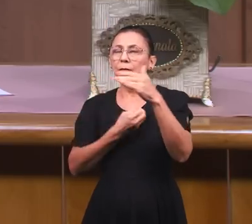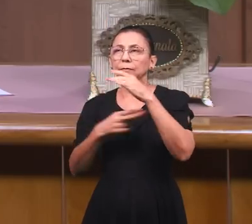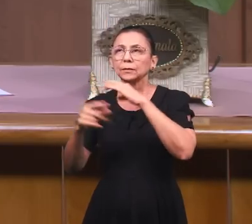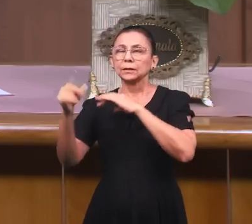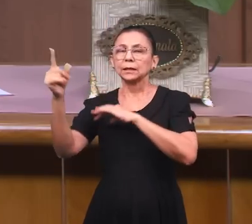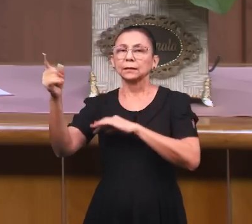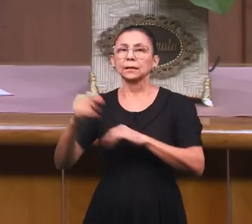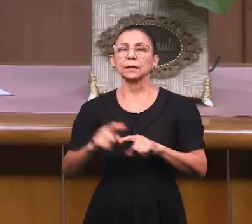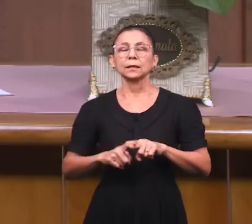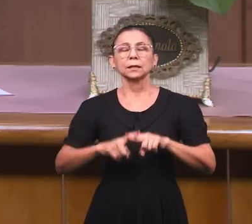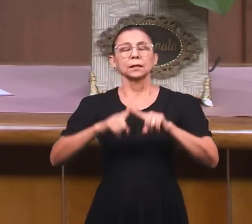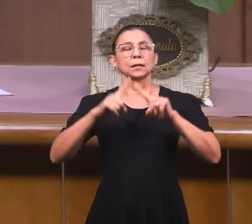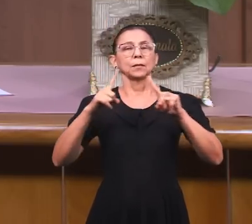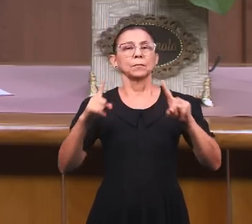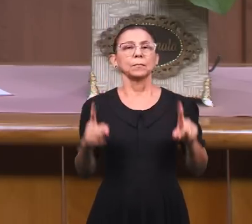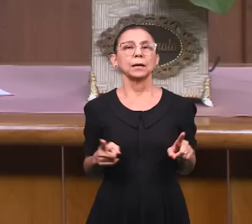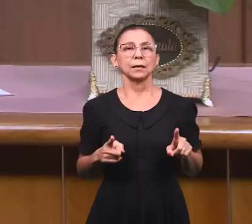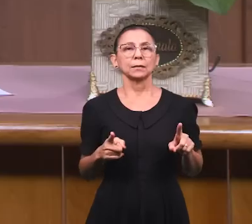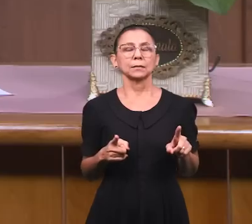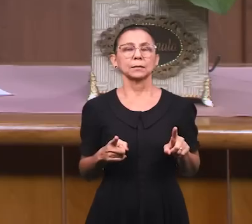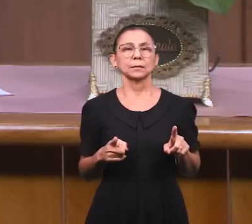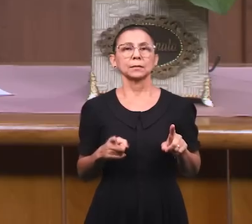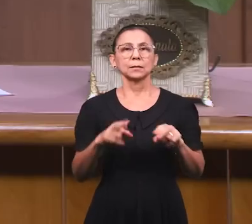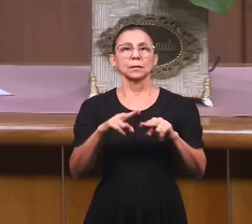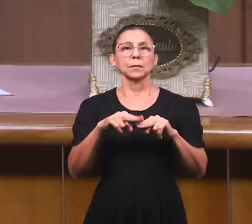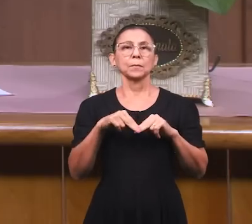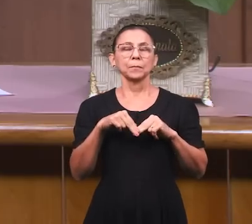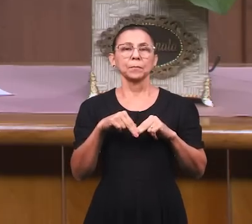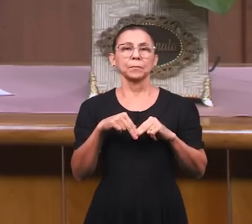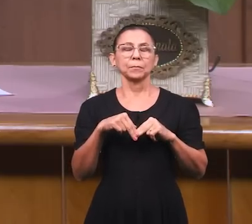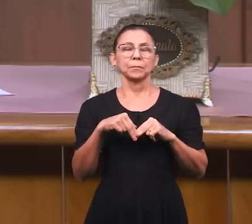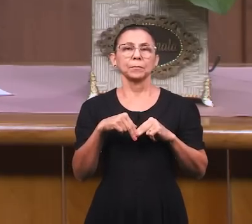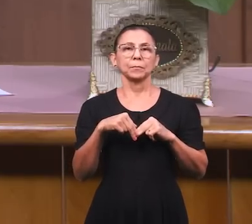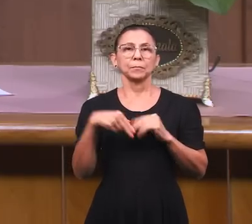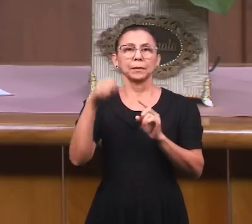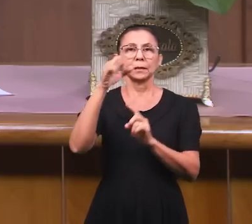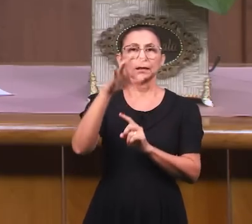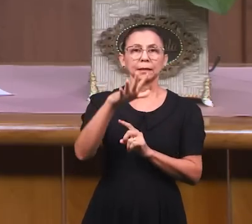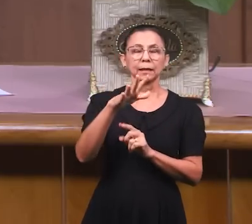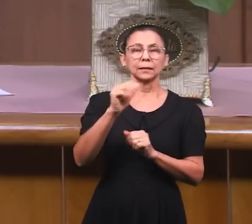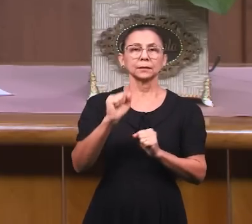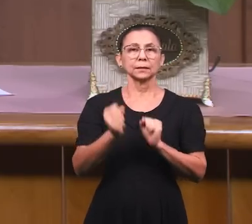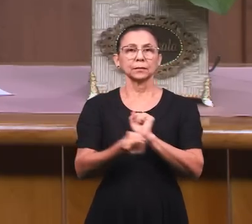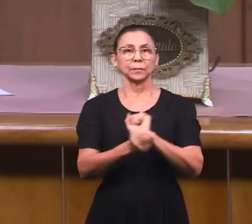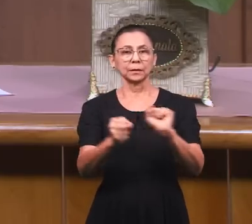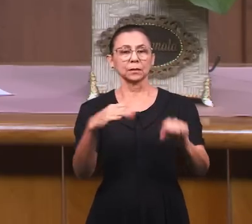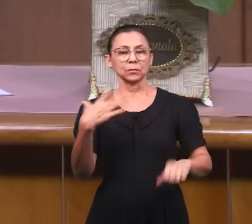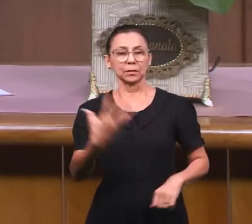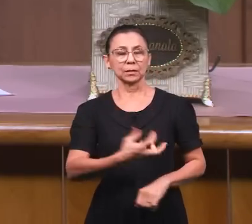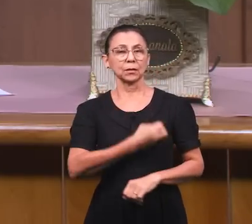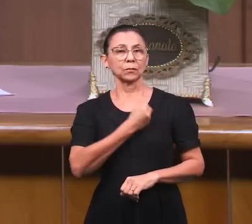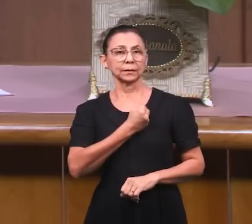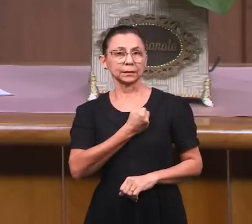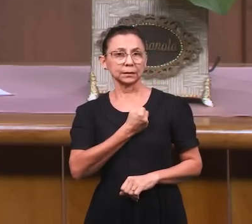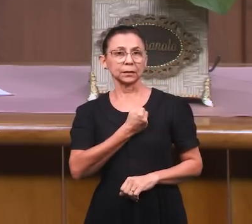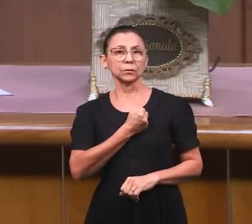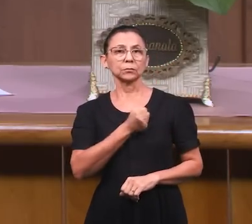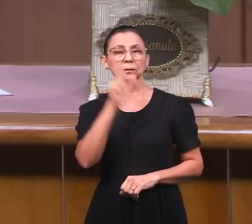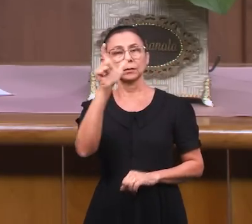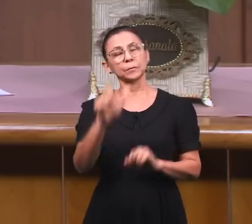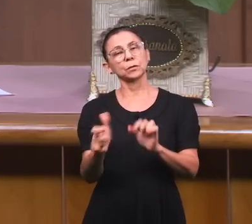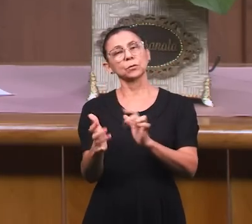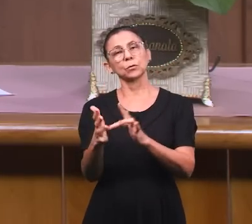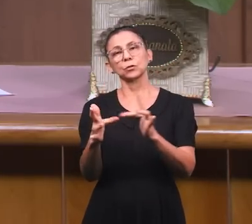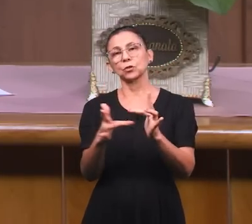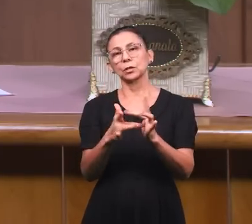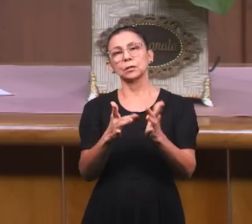pela sua graça, pela redenção que há em Cristo Jesus. Não há redenção e graça em outro, porque a redenção fala do sangue, fala da morte.